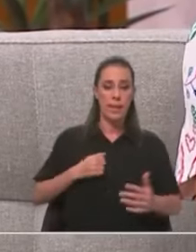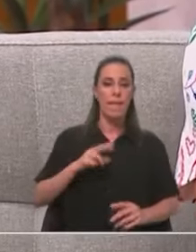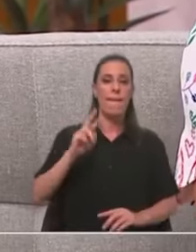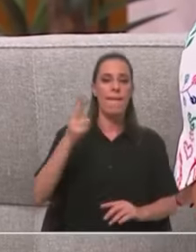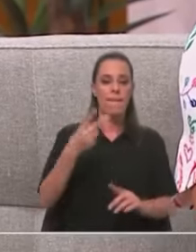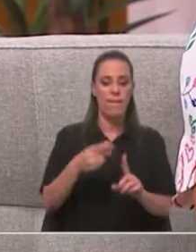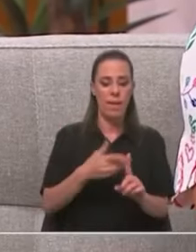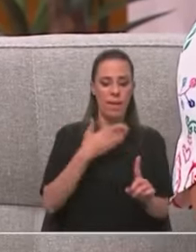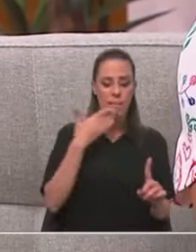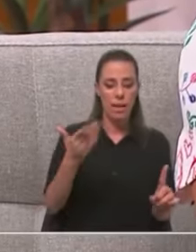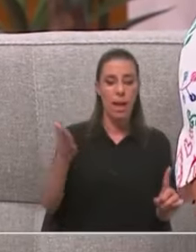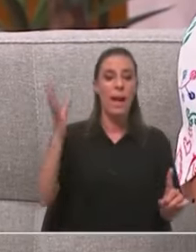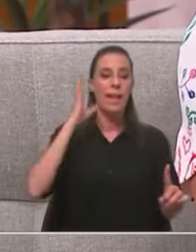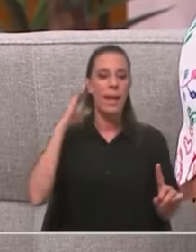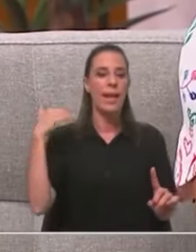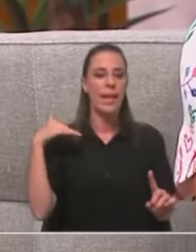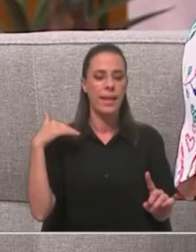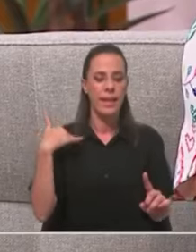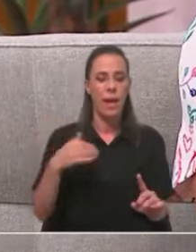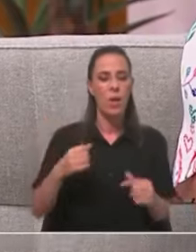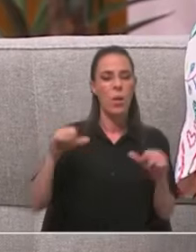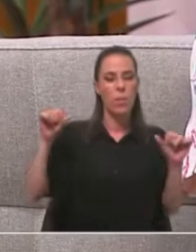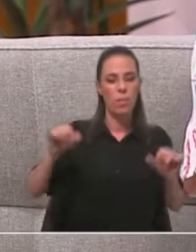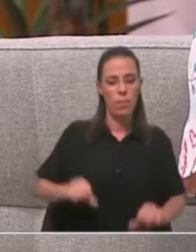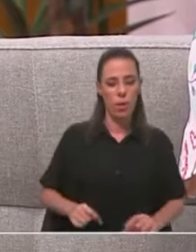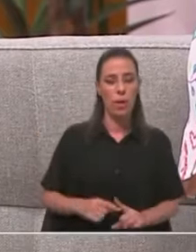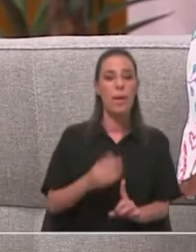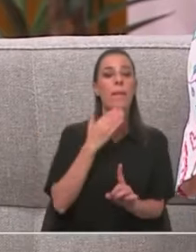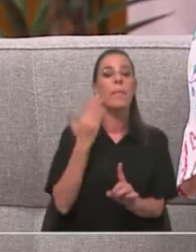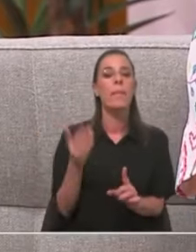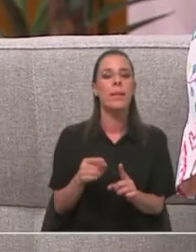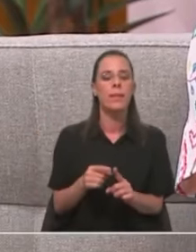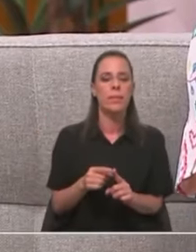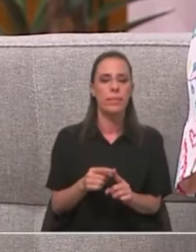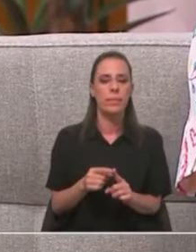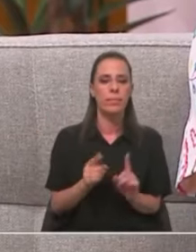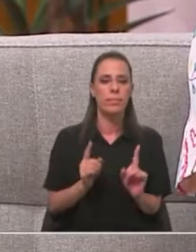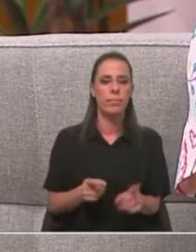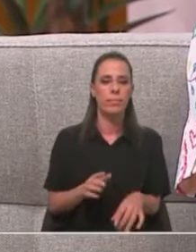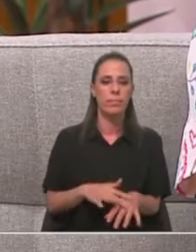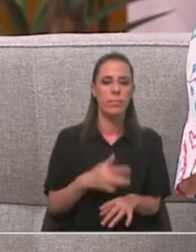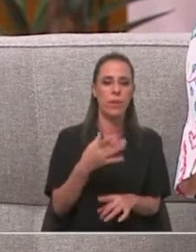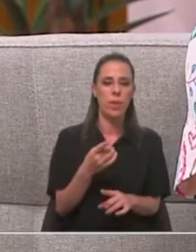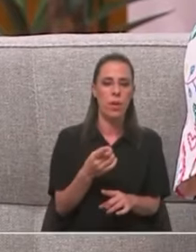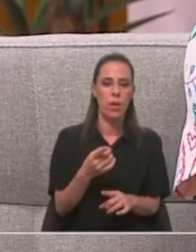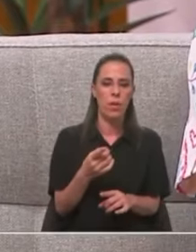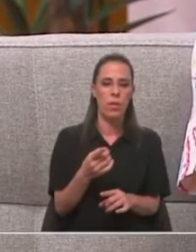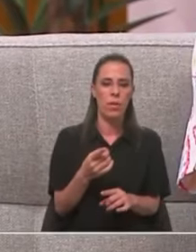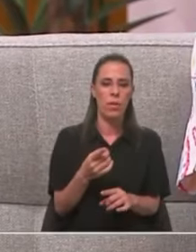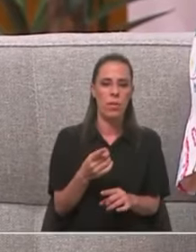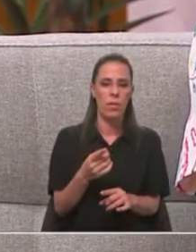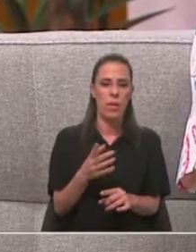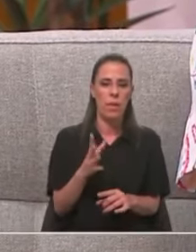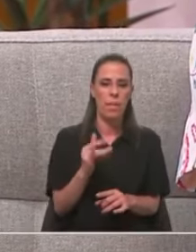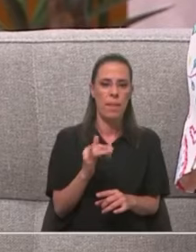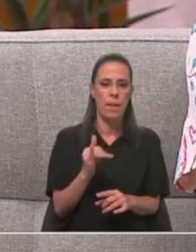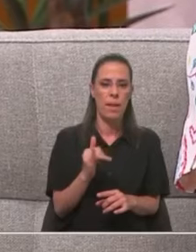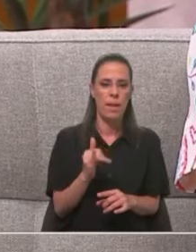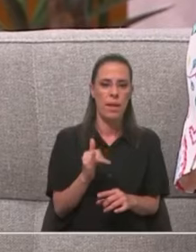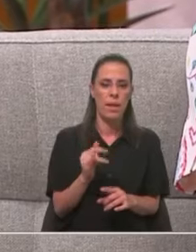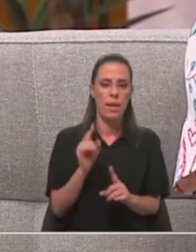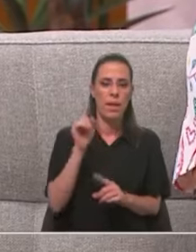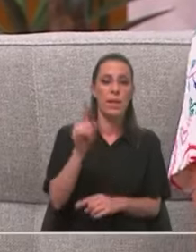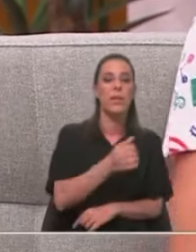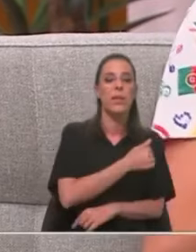bidiário, que é de manhã e tarde. O treino mais intensivo é de manhã, que começa por volta das 9 e só ao meio-dia e pouco é que